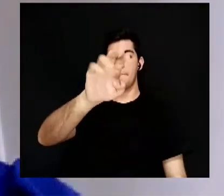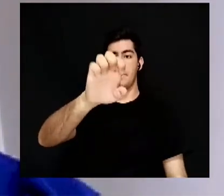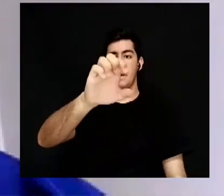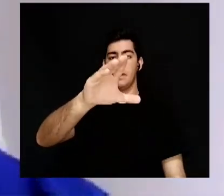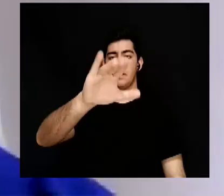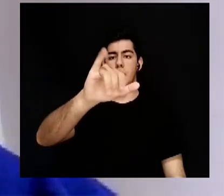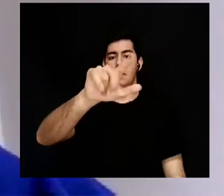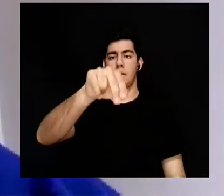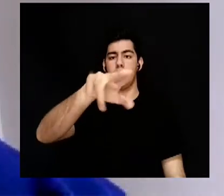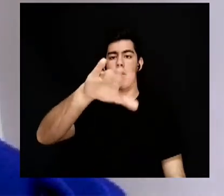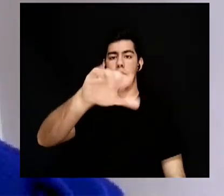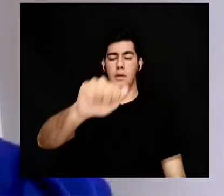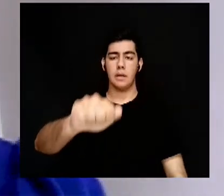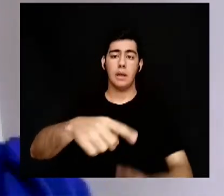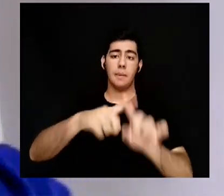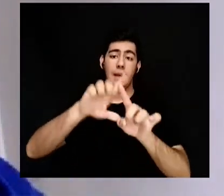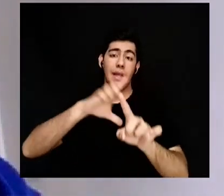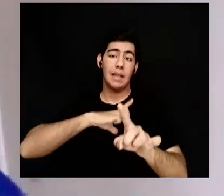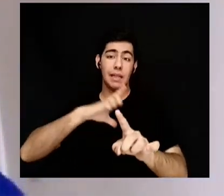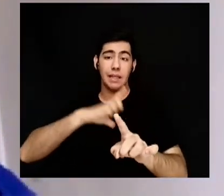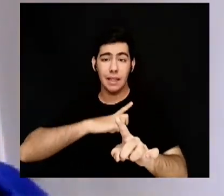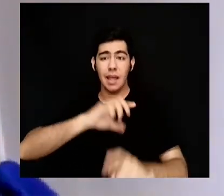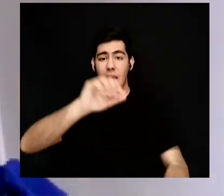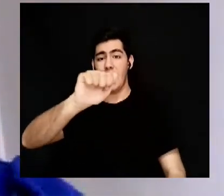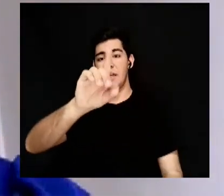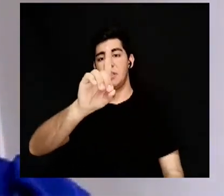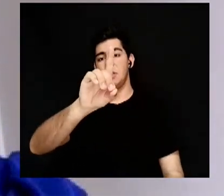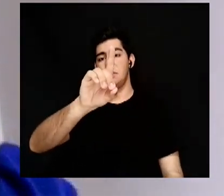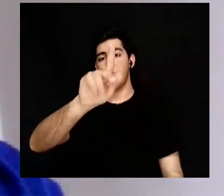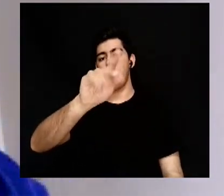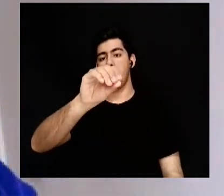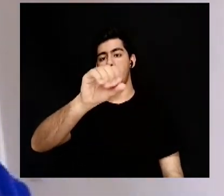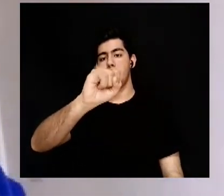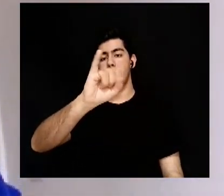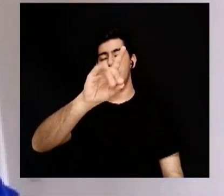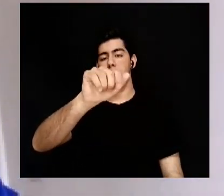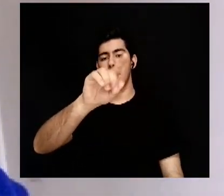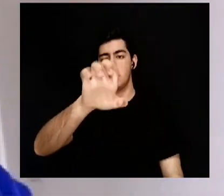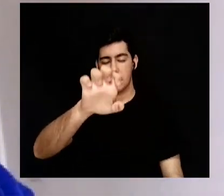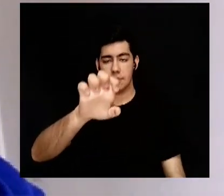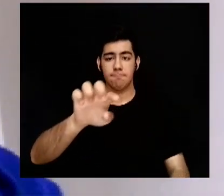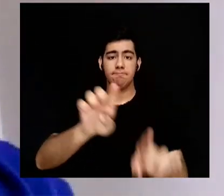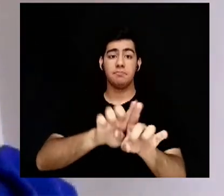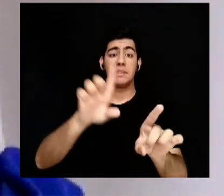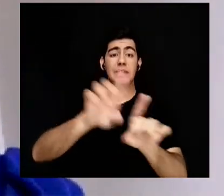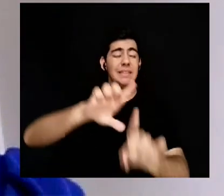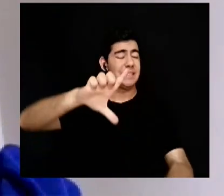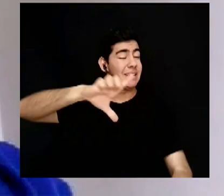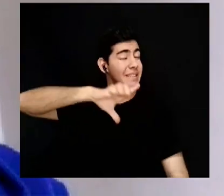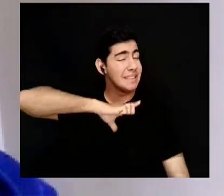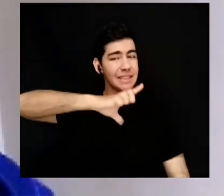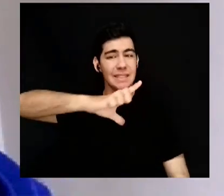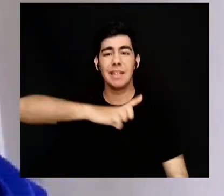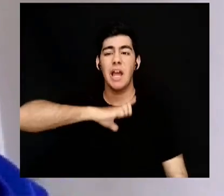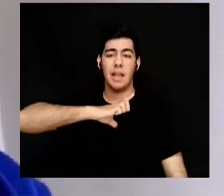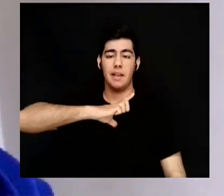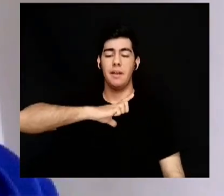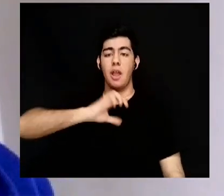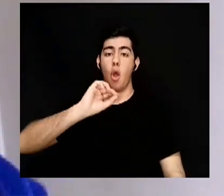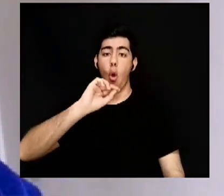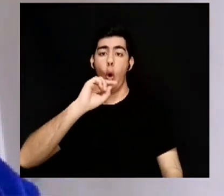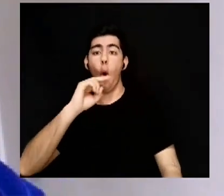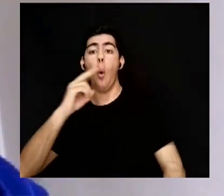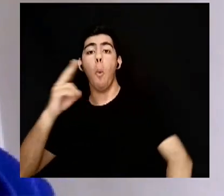de adiposidade, principalmente excesso de adiposidade, tá? Ou obesidade clínica, que é o mais importante. O